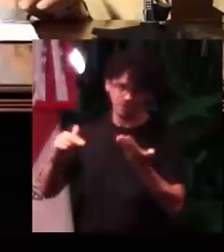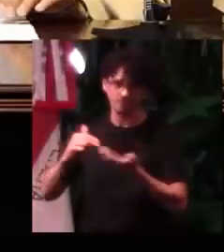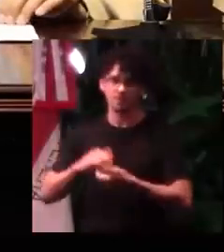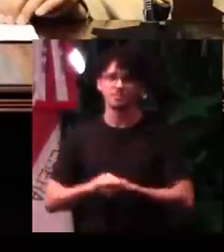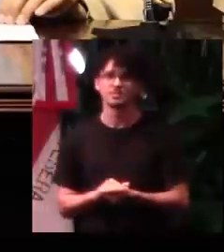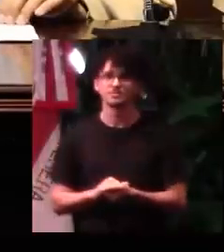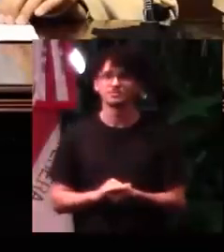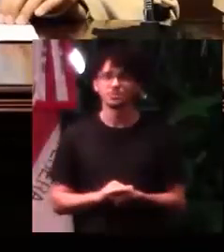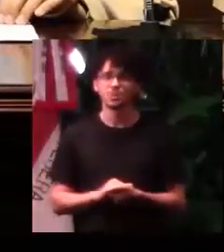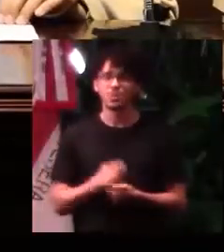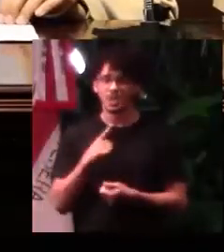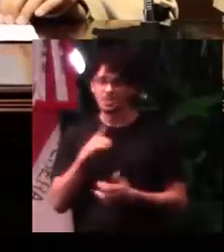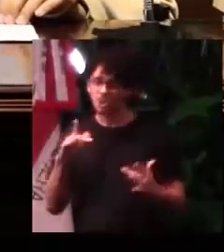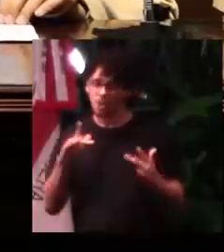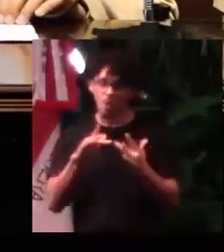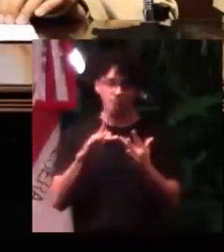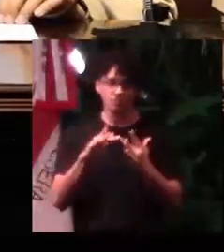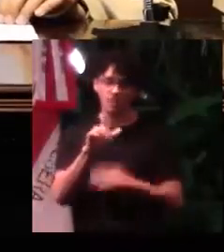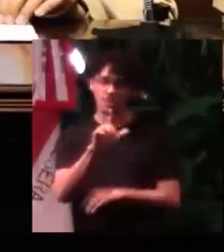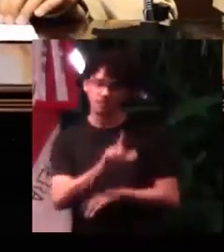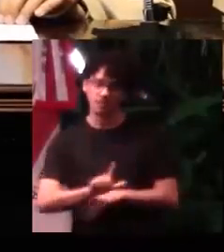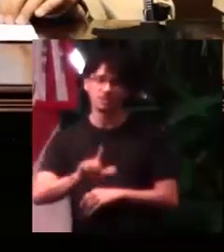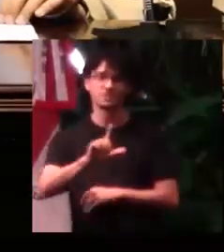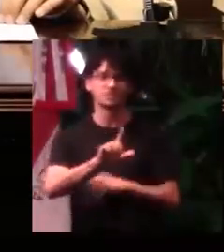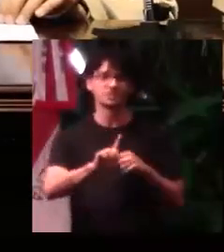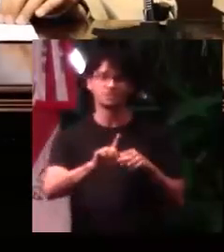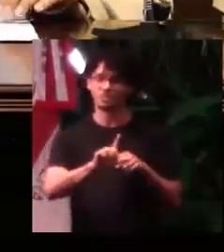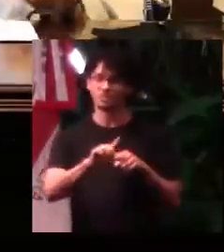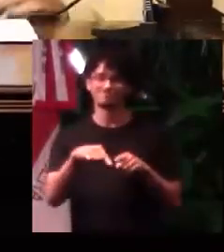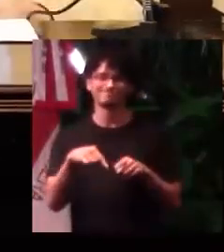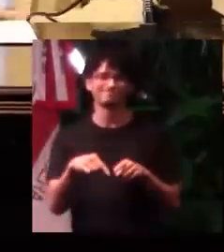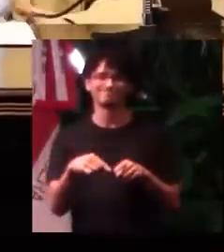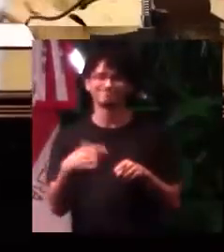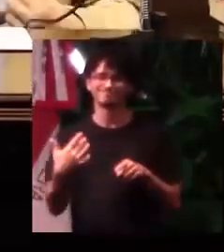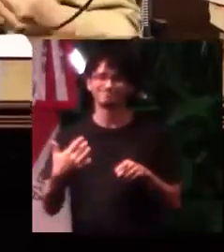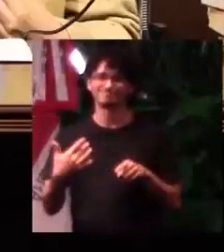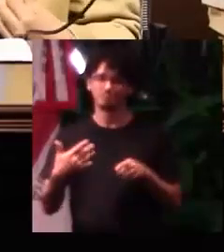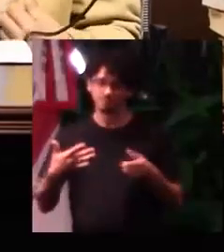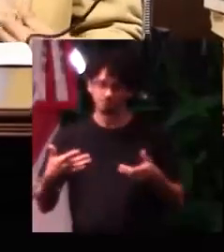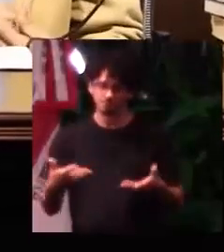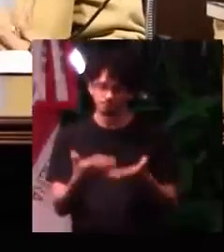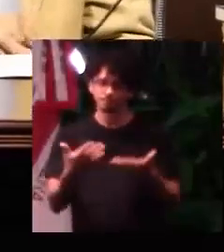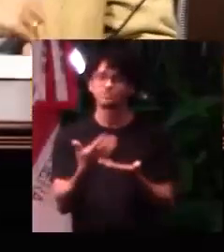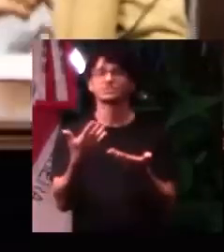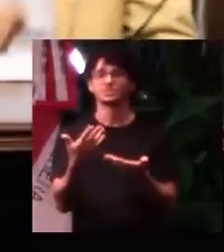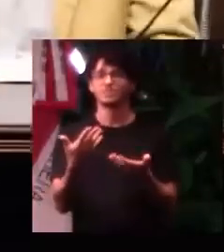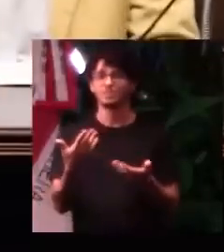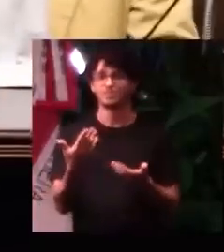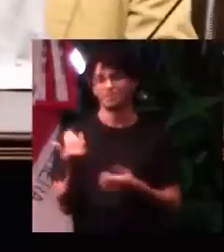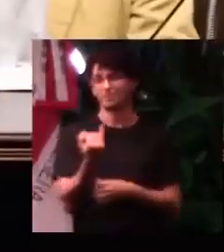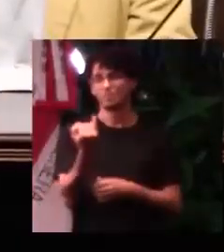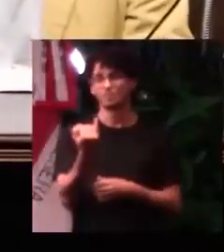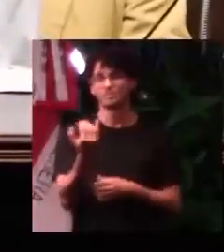esse contato com a literatura, ele é proveitoso, inclusive,